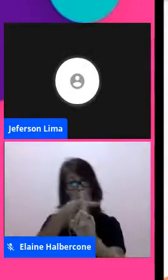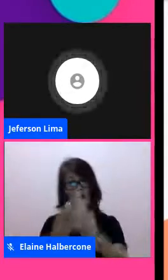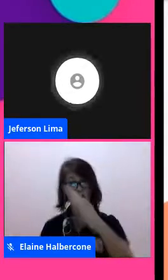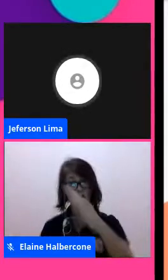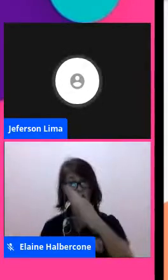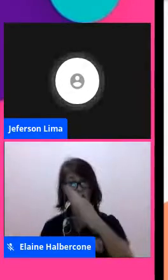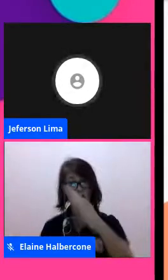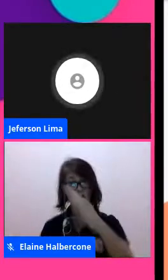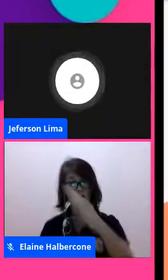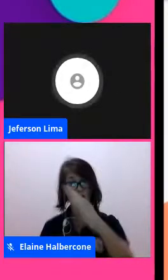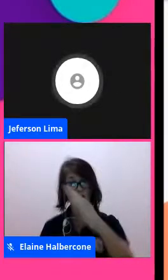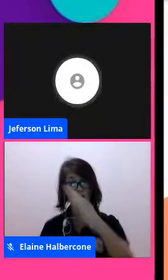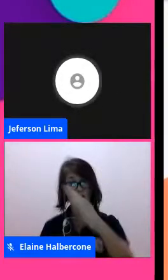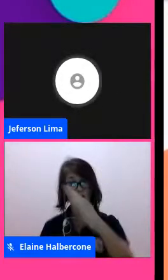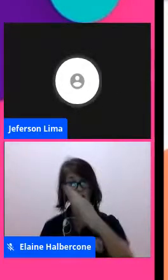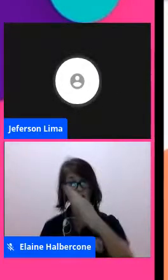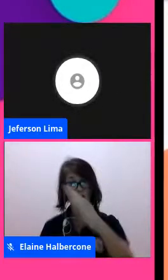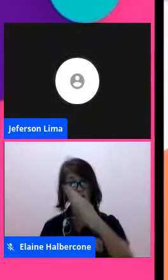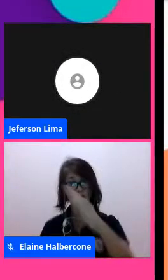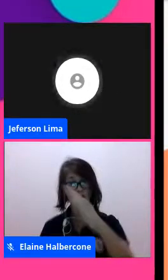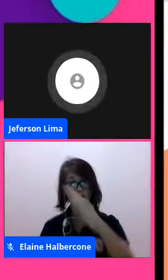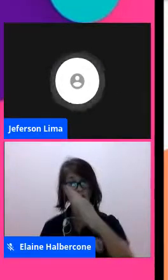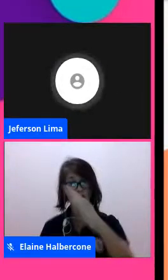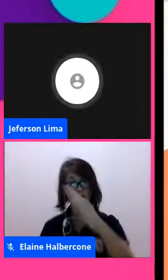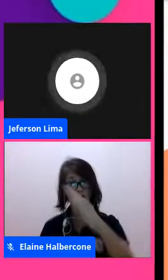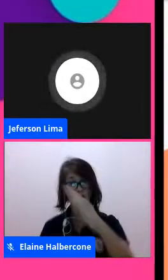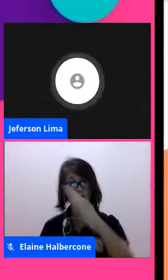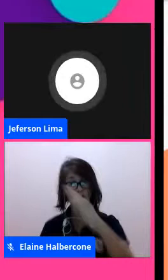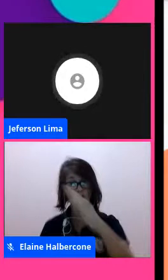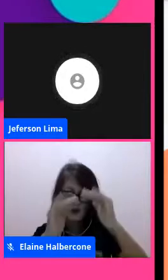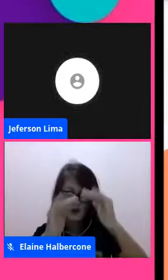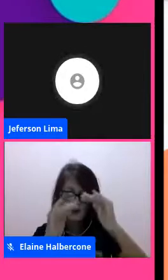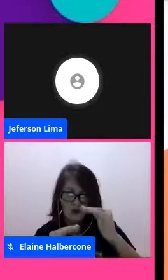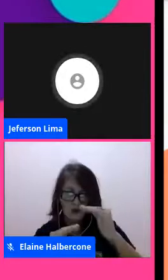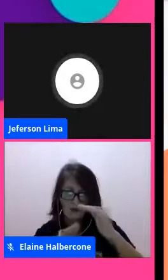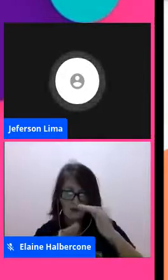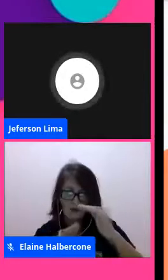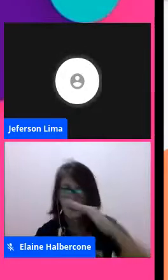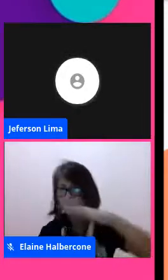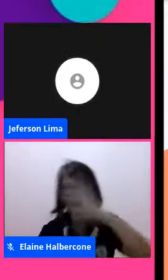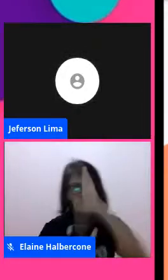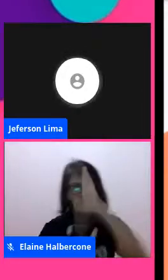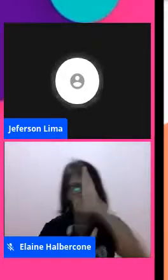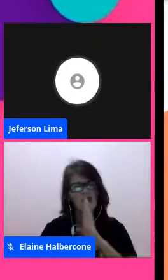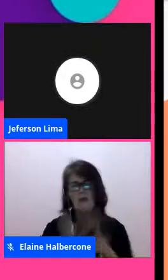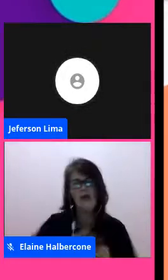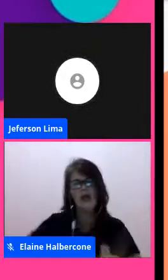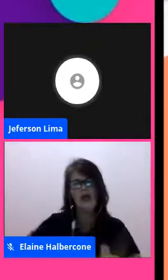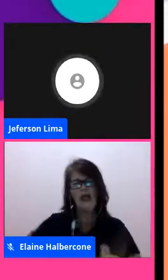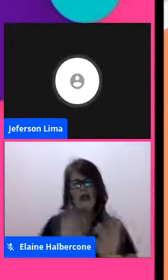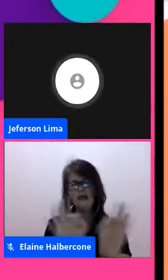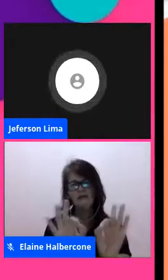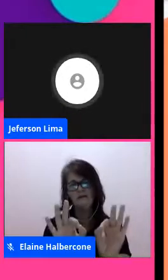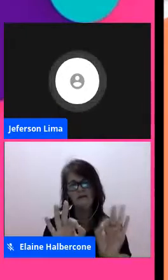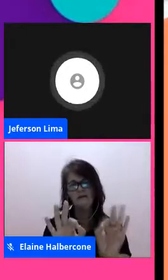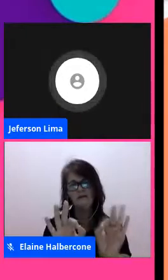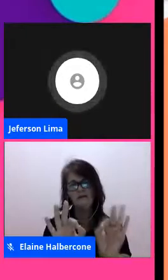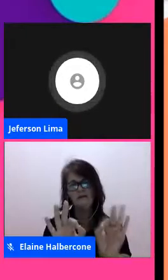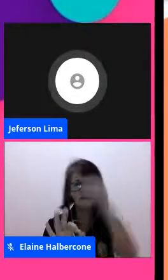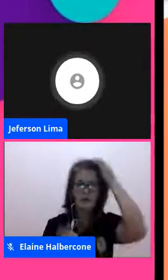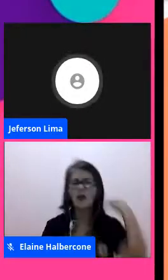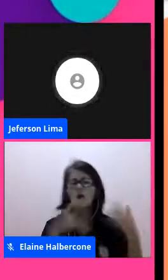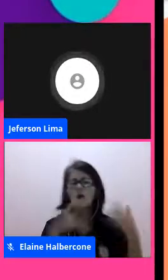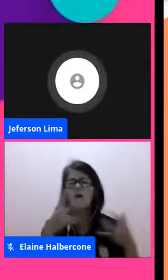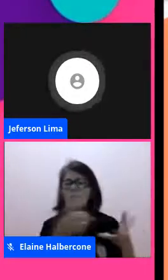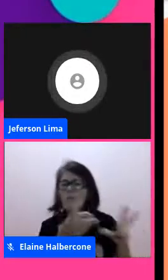você ficar aqui na parte de baixo, né, que seria justamente não exceder o gratuito, você não vai pagar nada, certo? E comecem a perceber